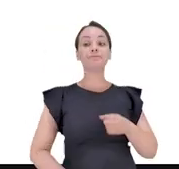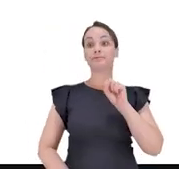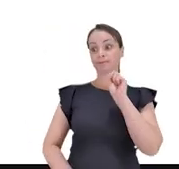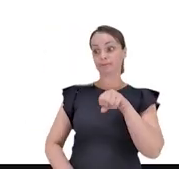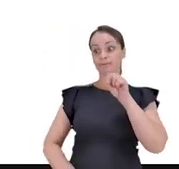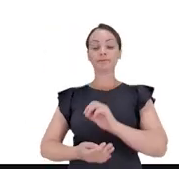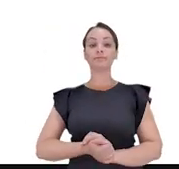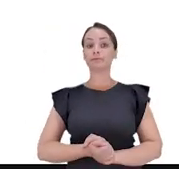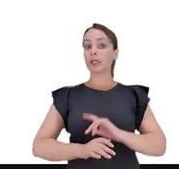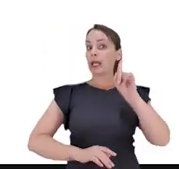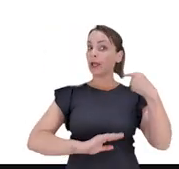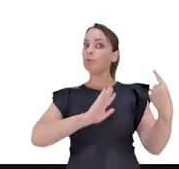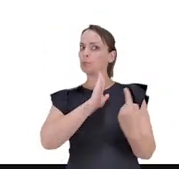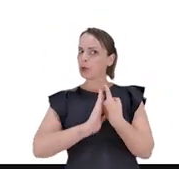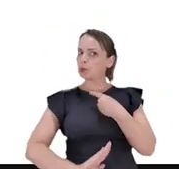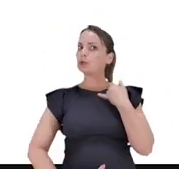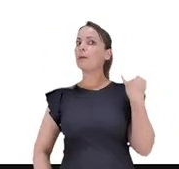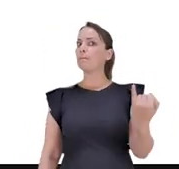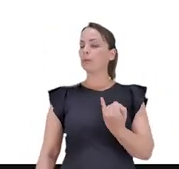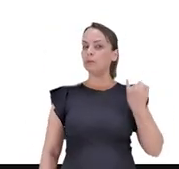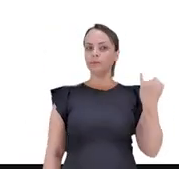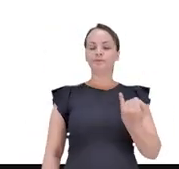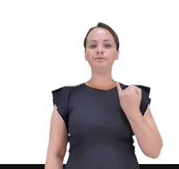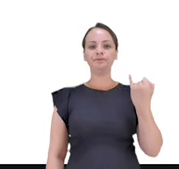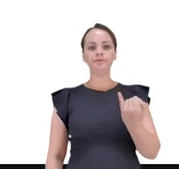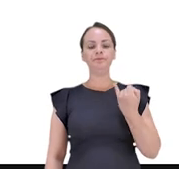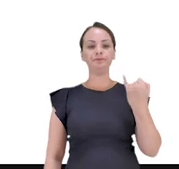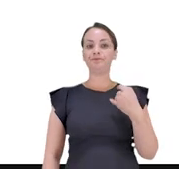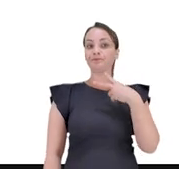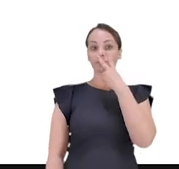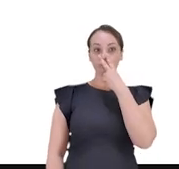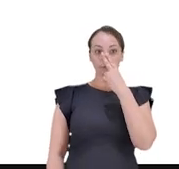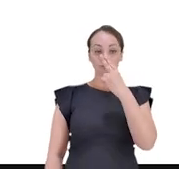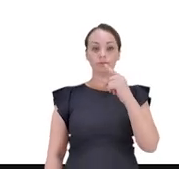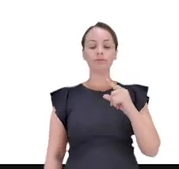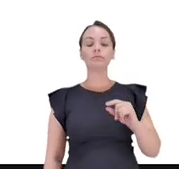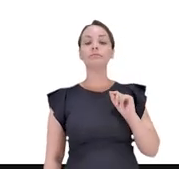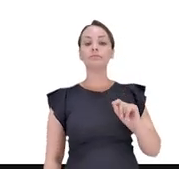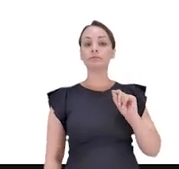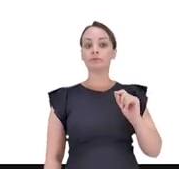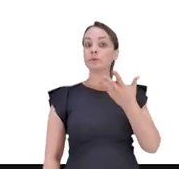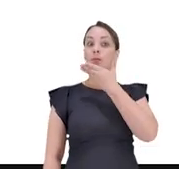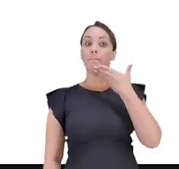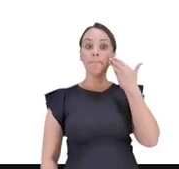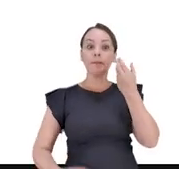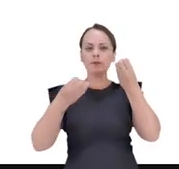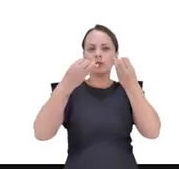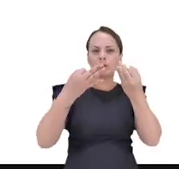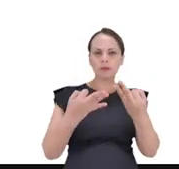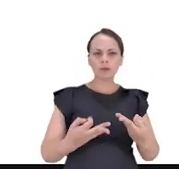sim. Essa é uma pergunta muito importante e eu acho que a melhor forma para a